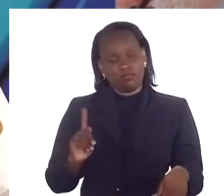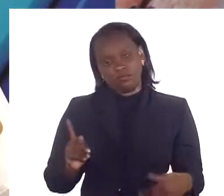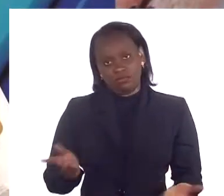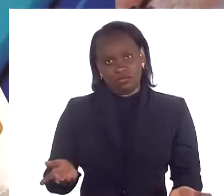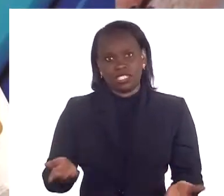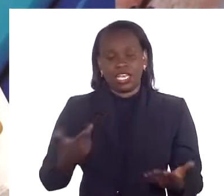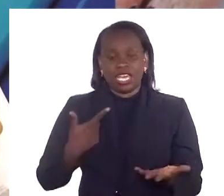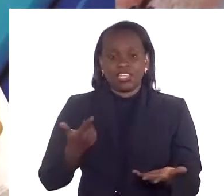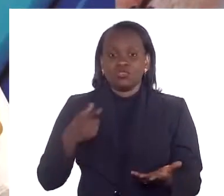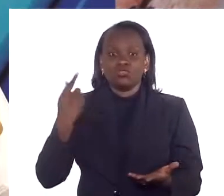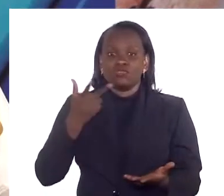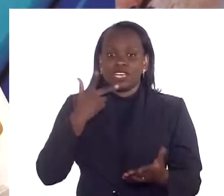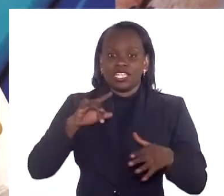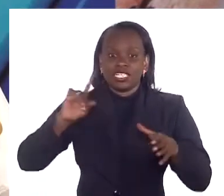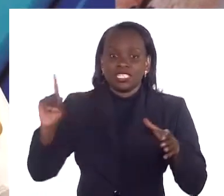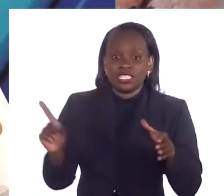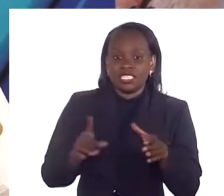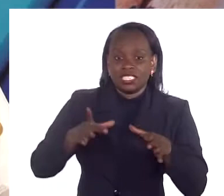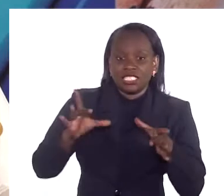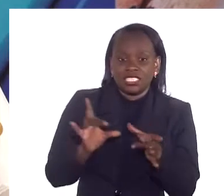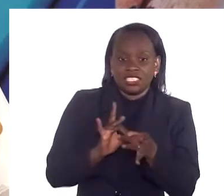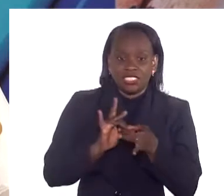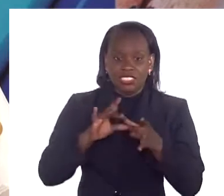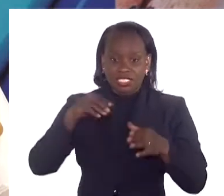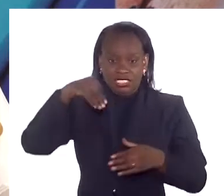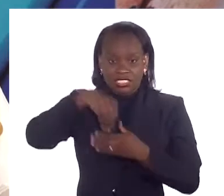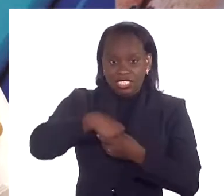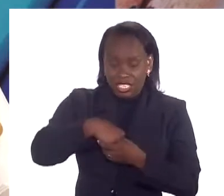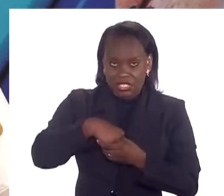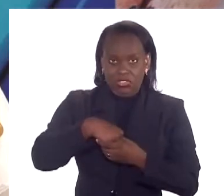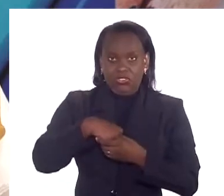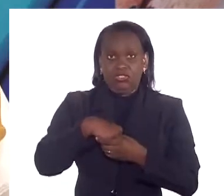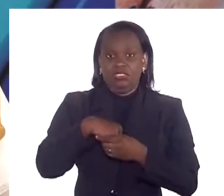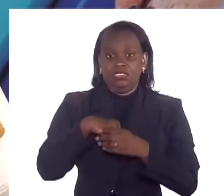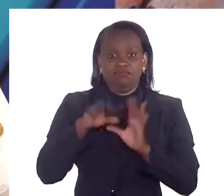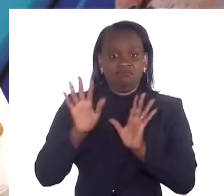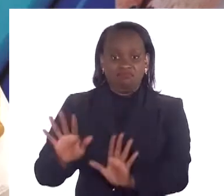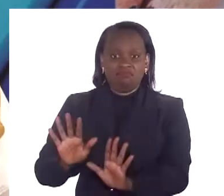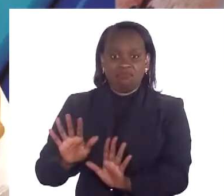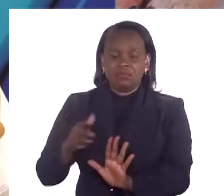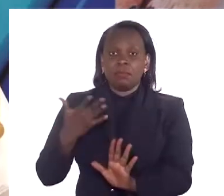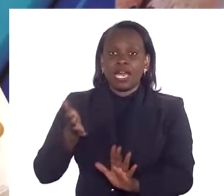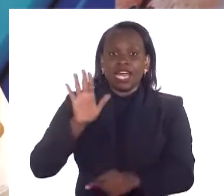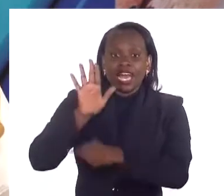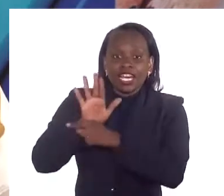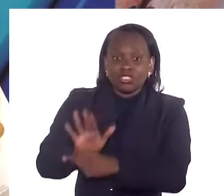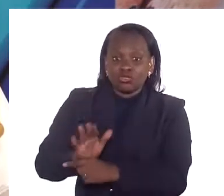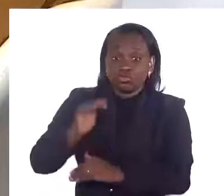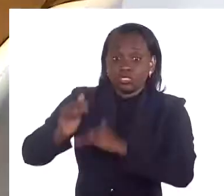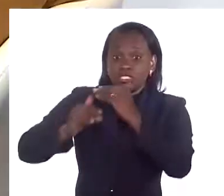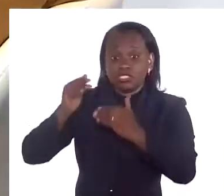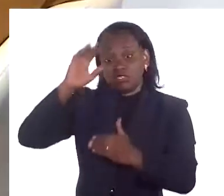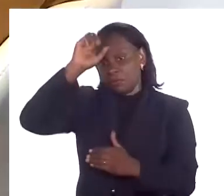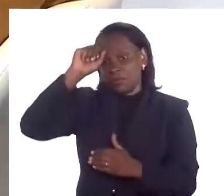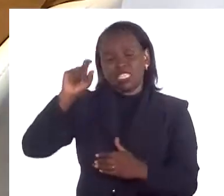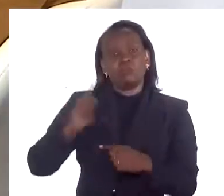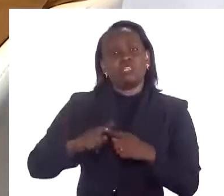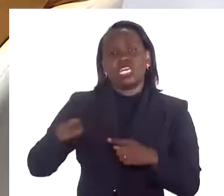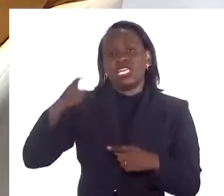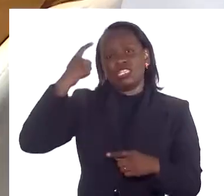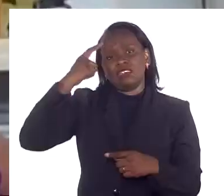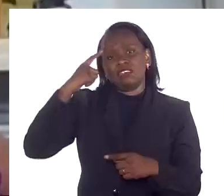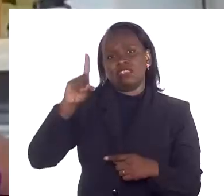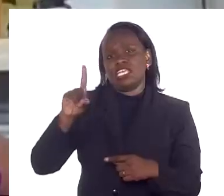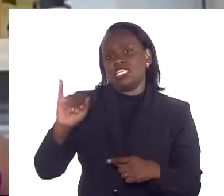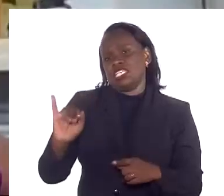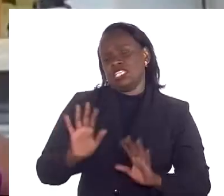É a famosa integração, né? Você integra, ou seja, você coloca ali mas não está Você vai dizer que ela não participando. aprende porque ela tem